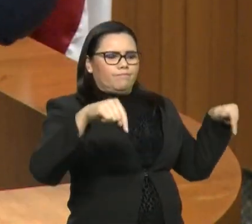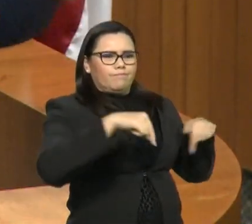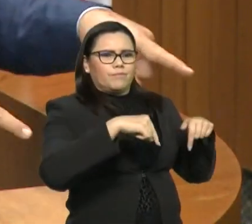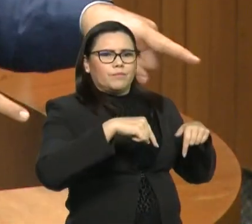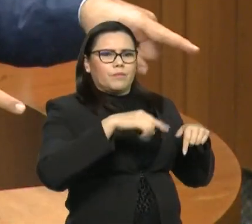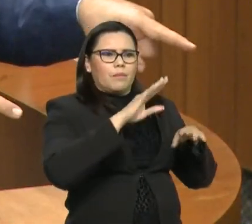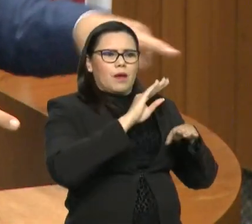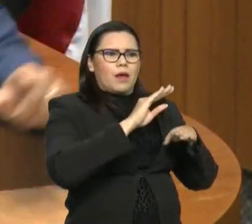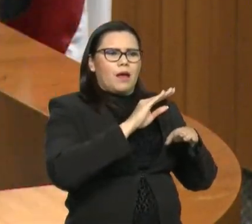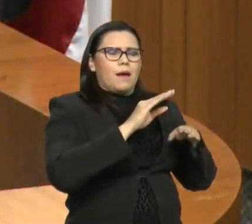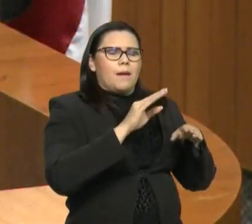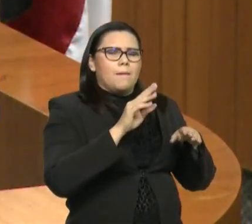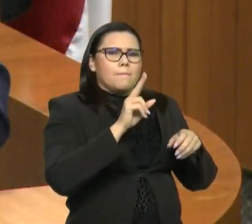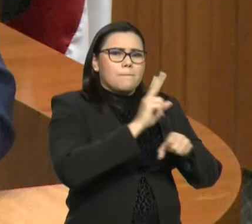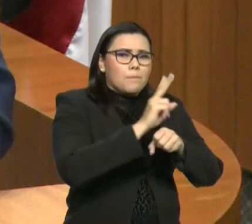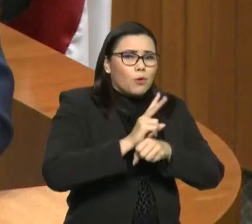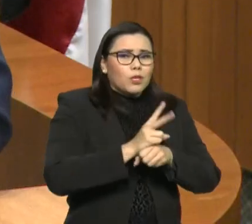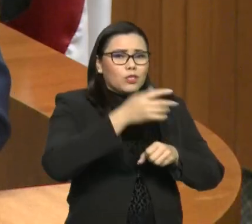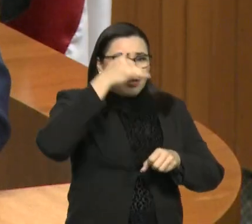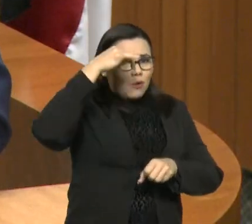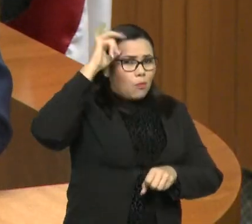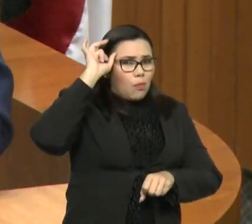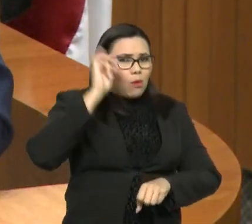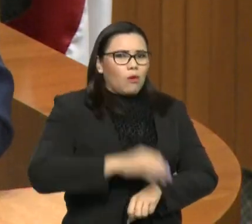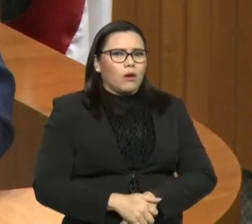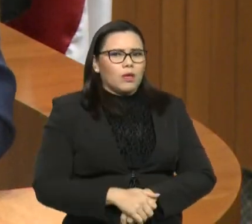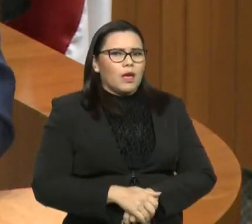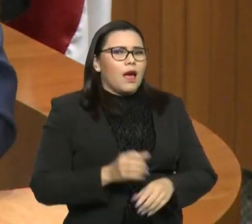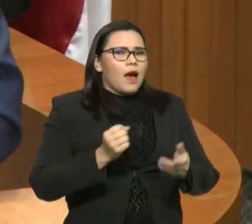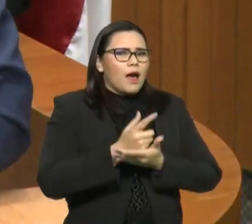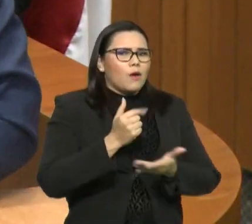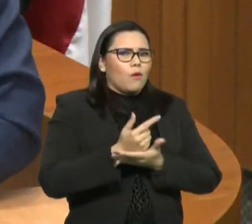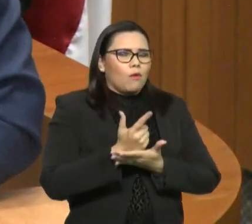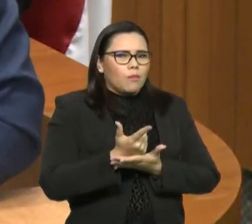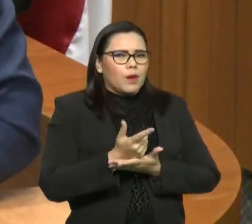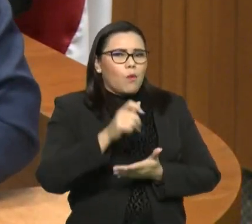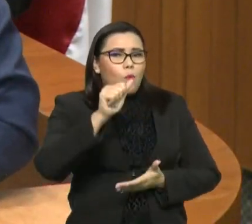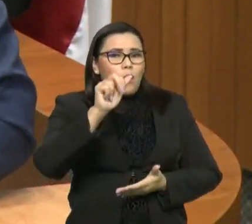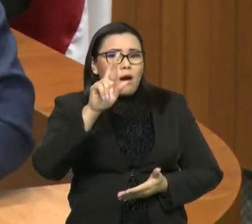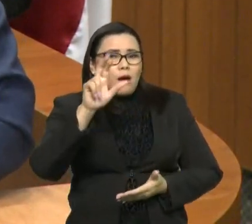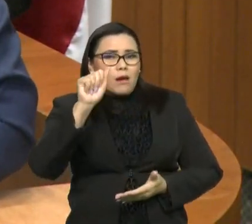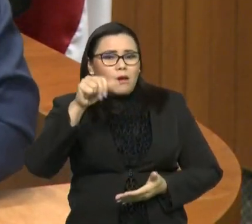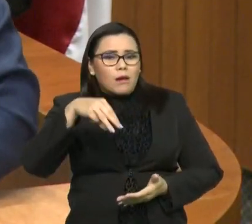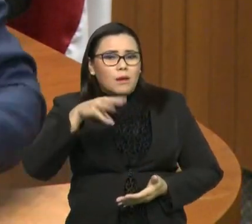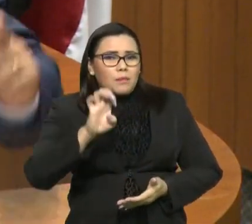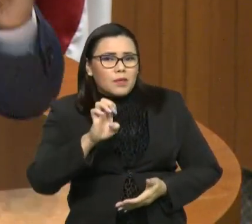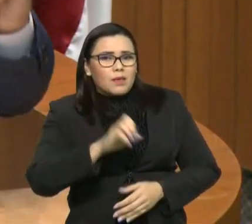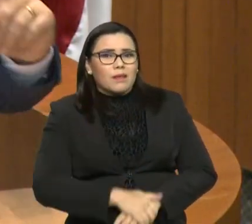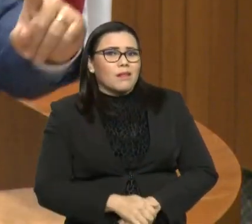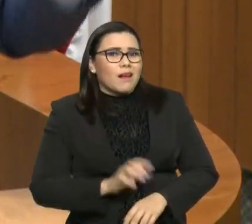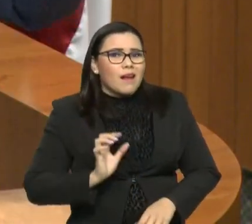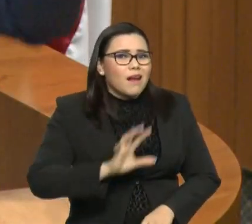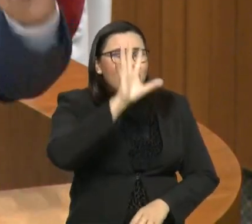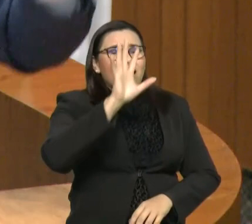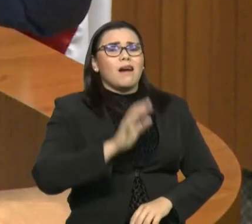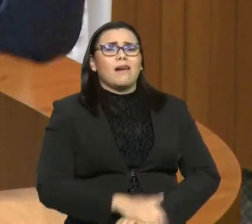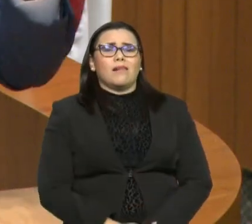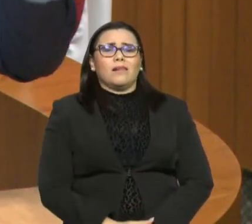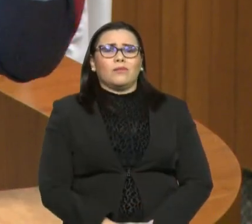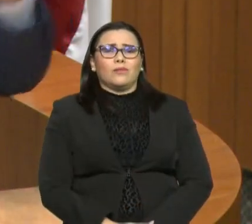está pagando mais para produzir. E o seu produto teve uma diminuição no valor, diminuição de água em torno